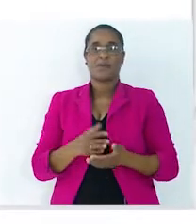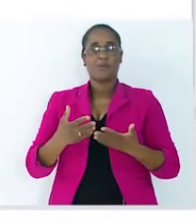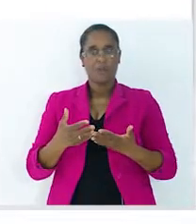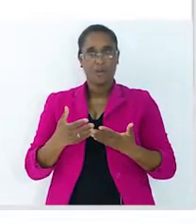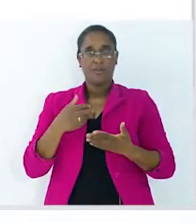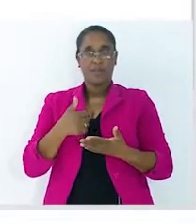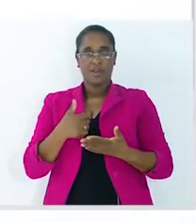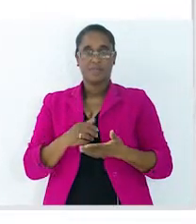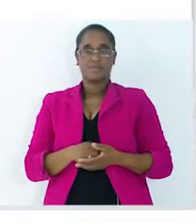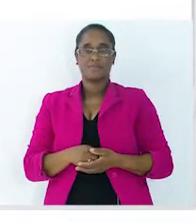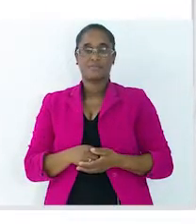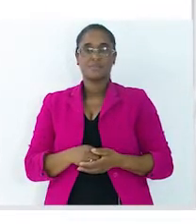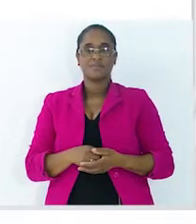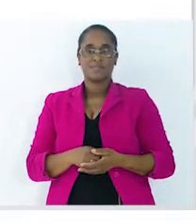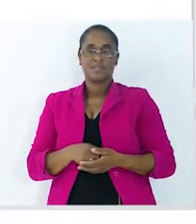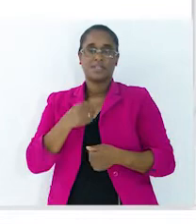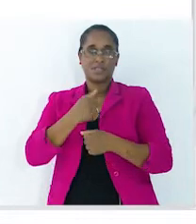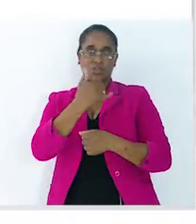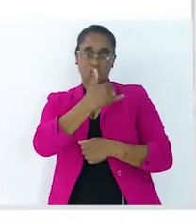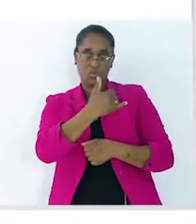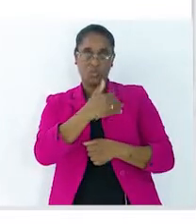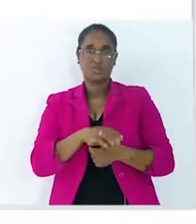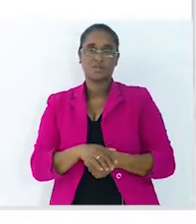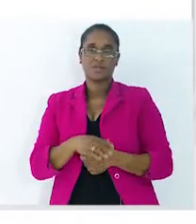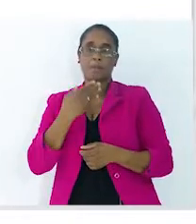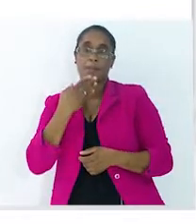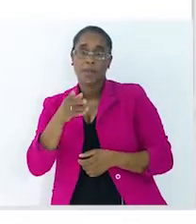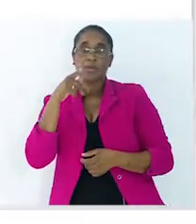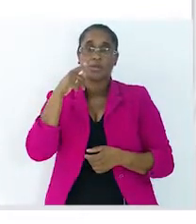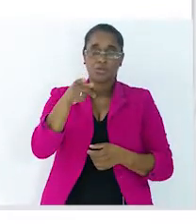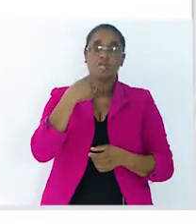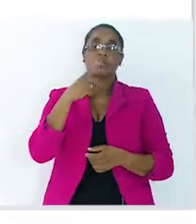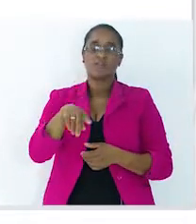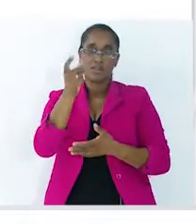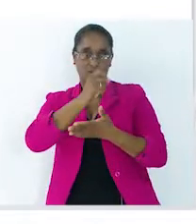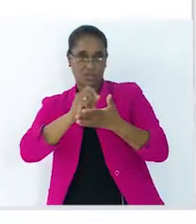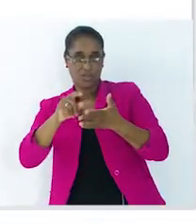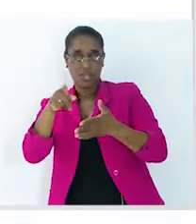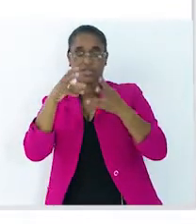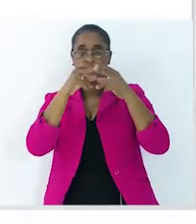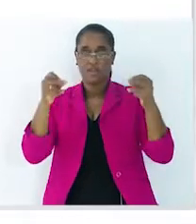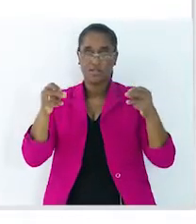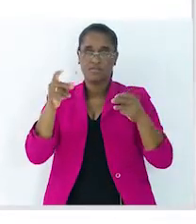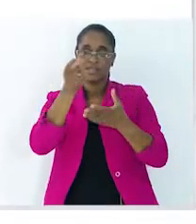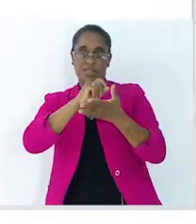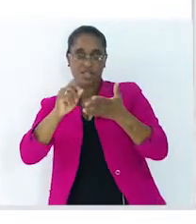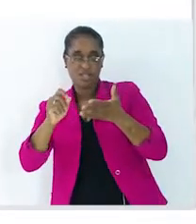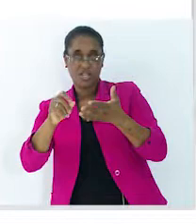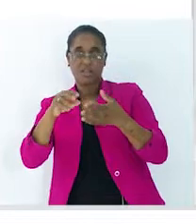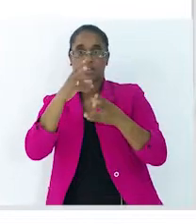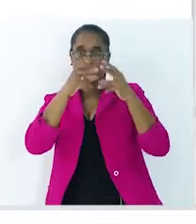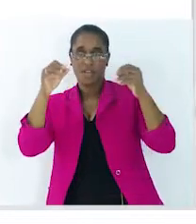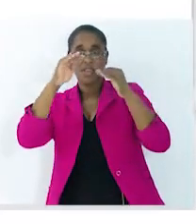Ok? O exercício 2 pede para tu voltares a escrever essas frases. Reescreve as frases